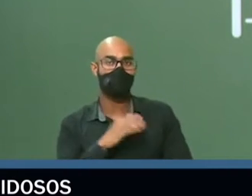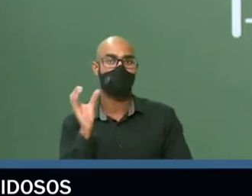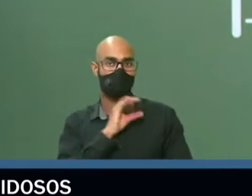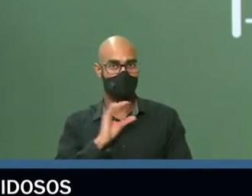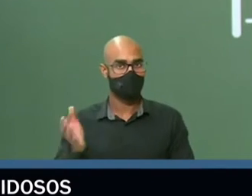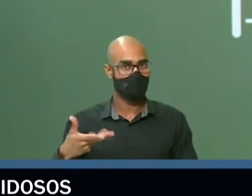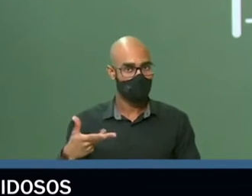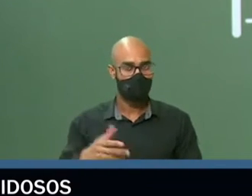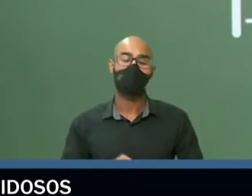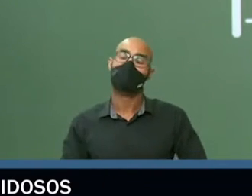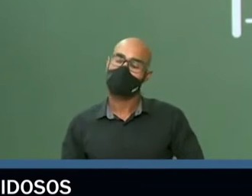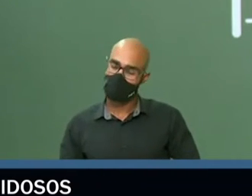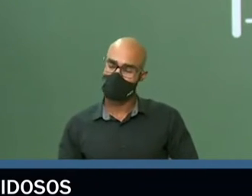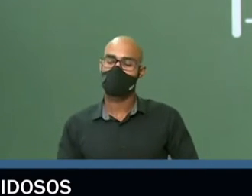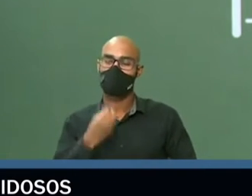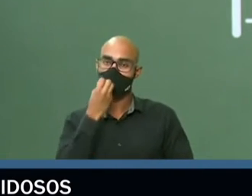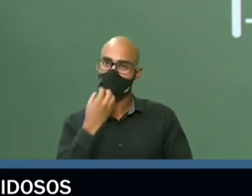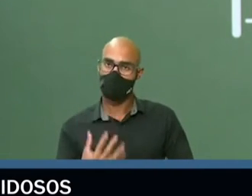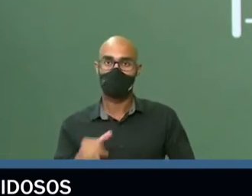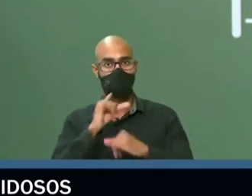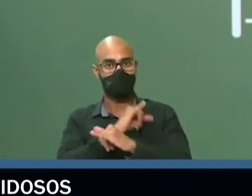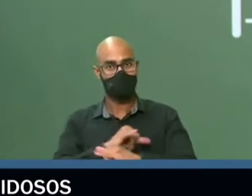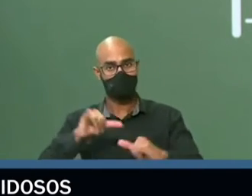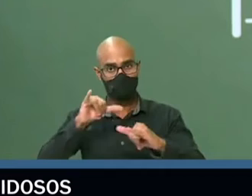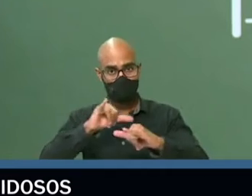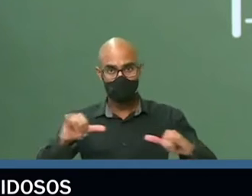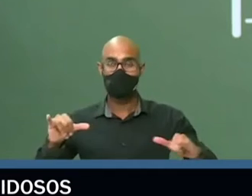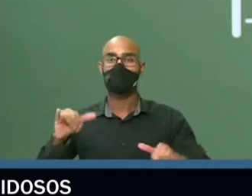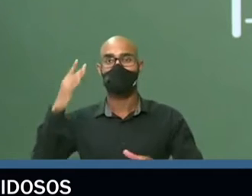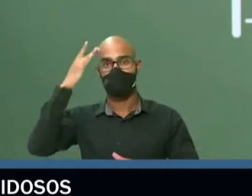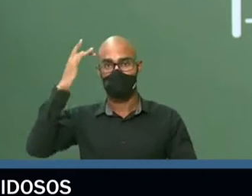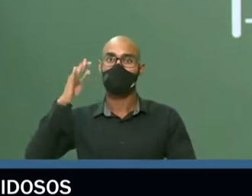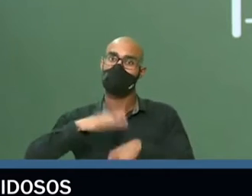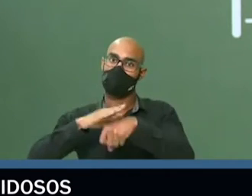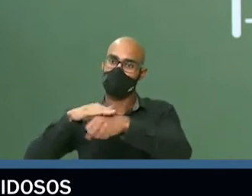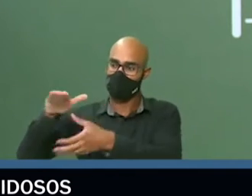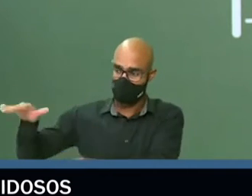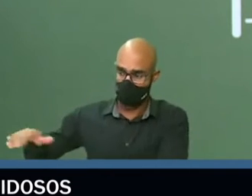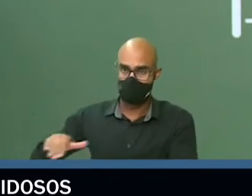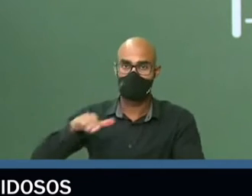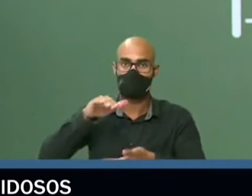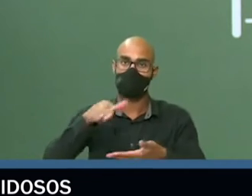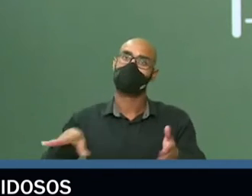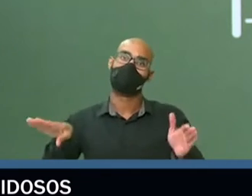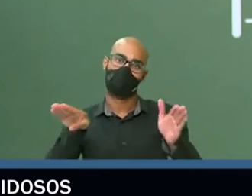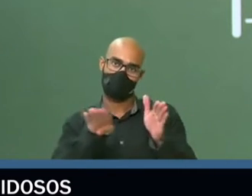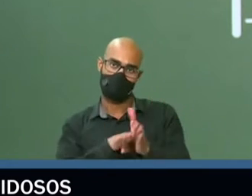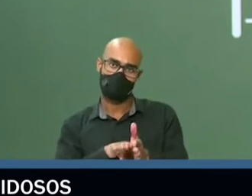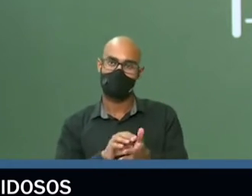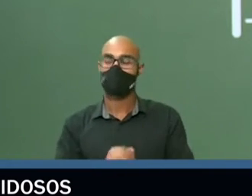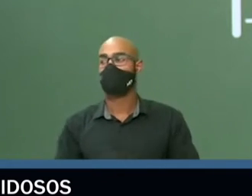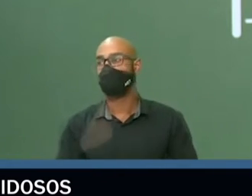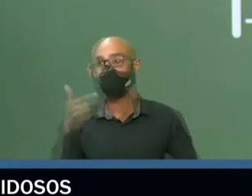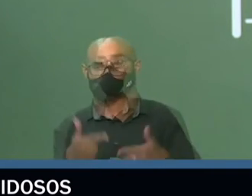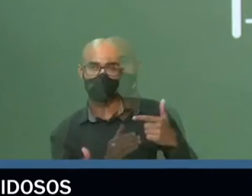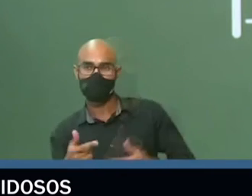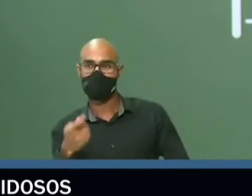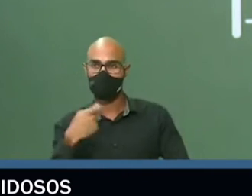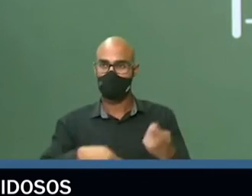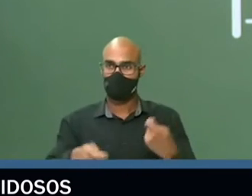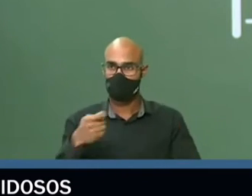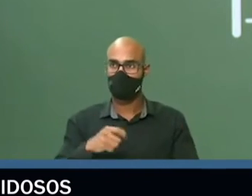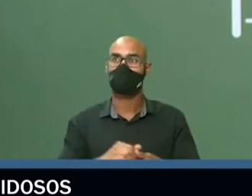sendo informados que deverão chegar no dia de amanhã, a gente começar a imunização,